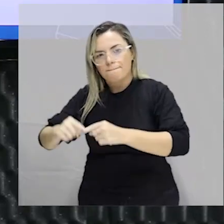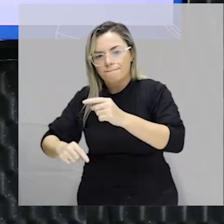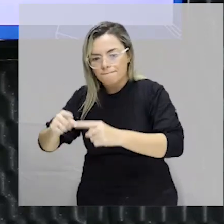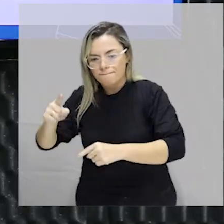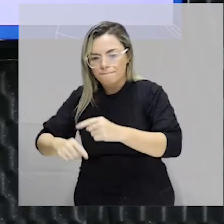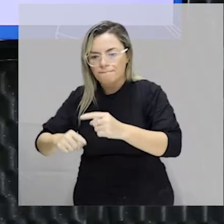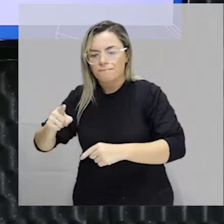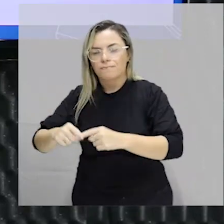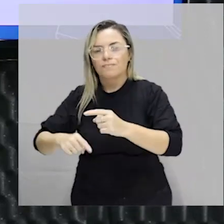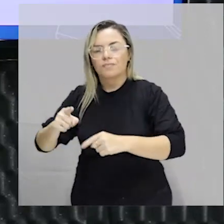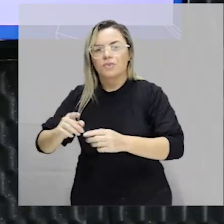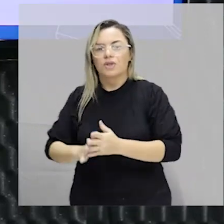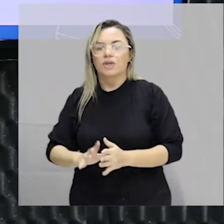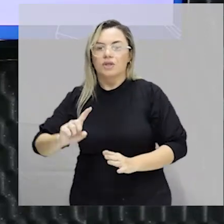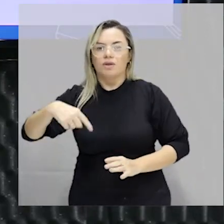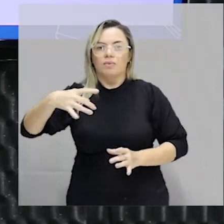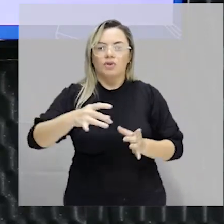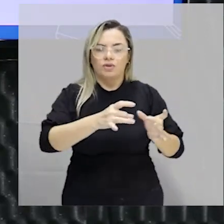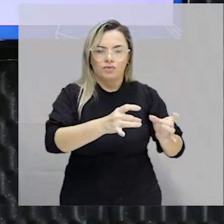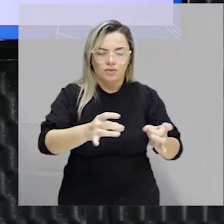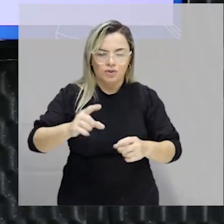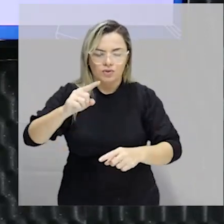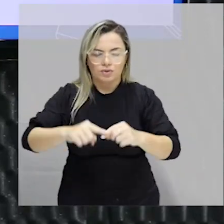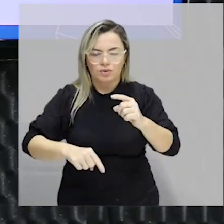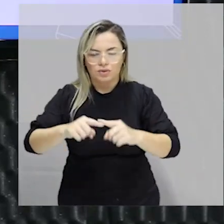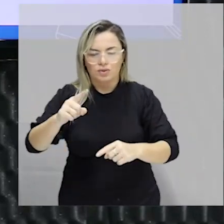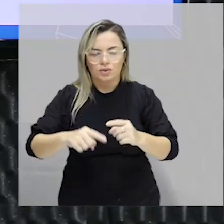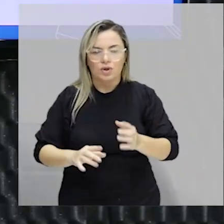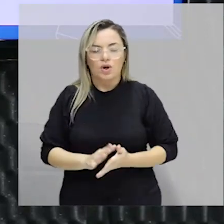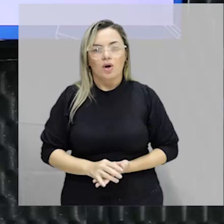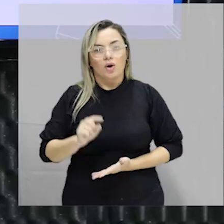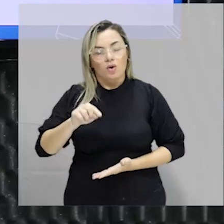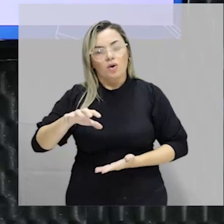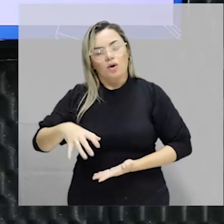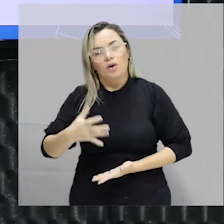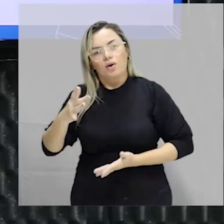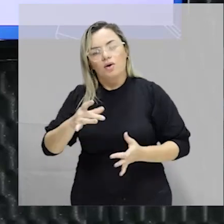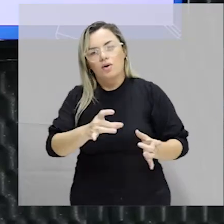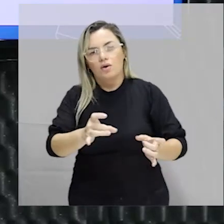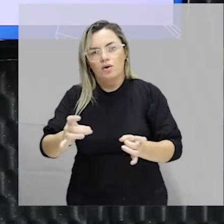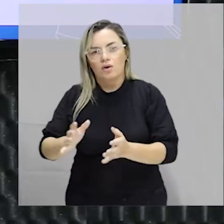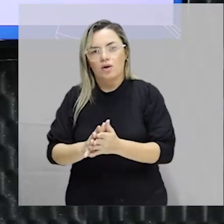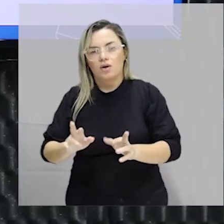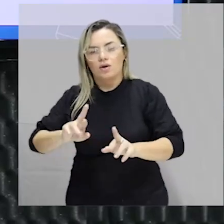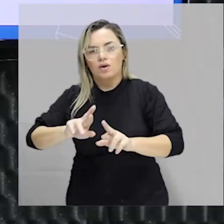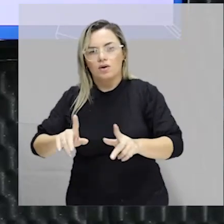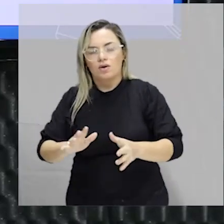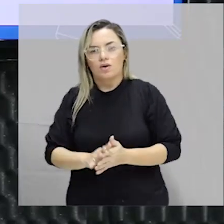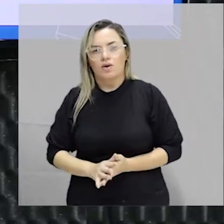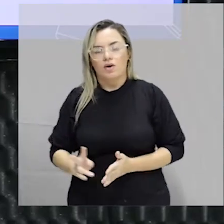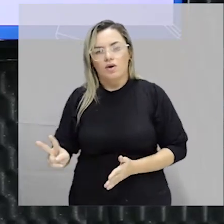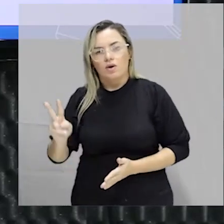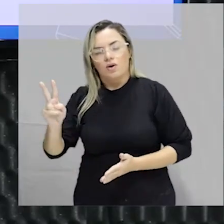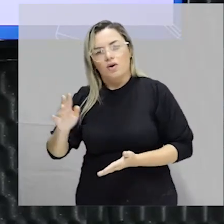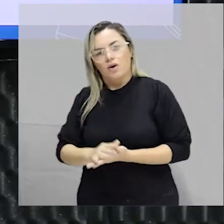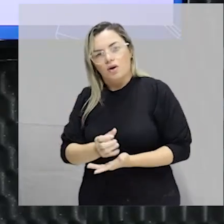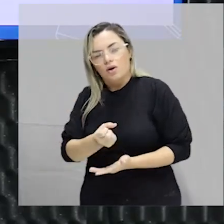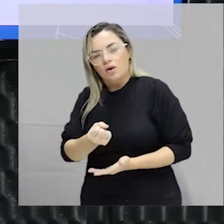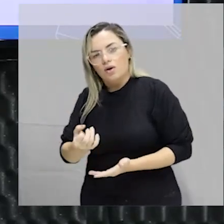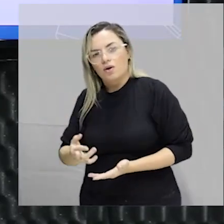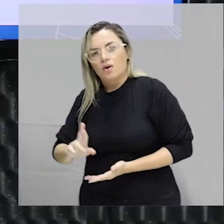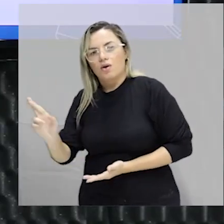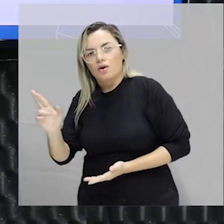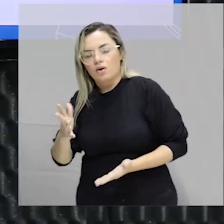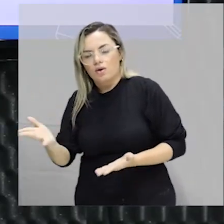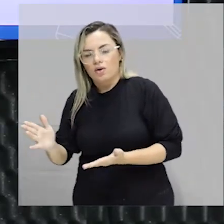mercadoria e vende a mercadoria. Quando vendemos a mercadoria, existe uma diferença de valor entre a mercadoria que